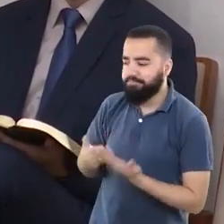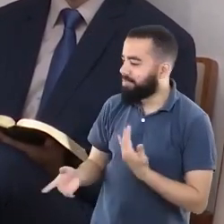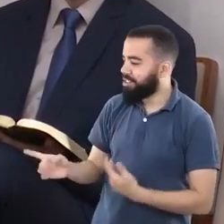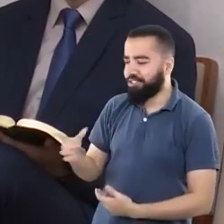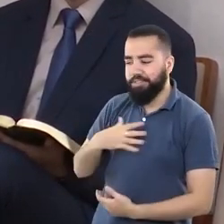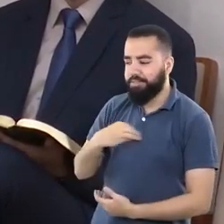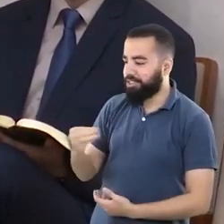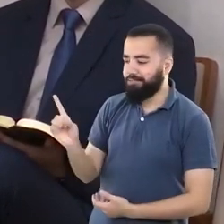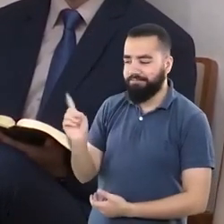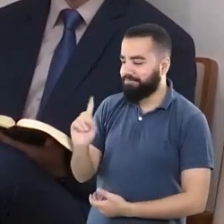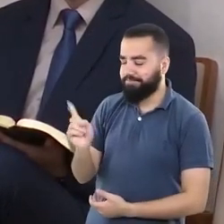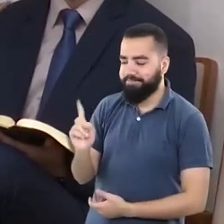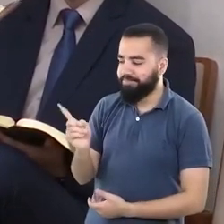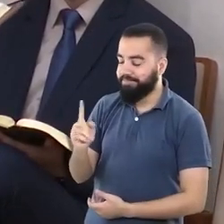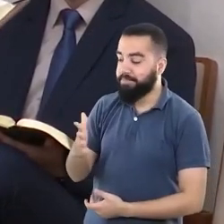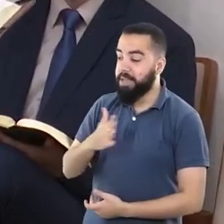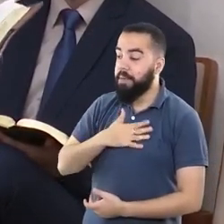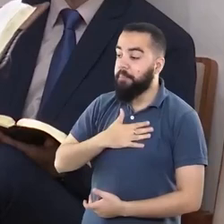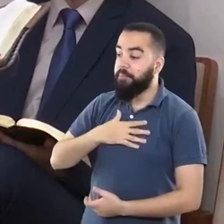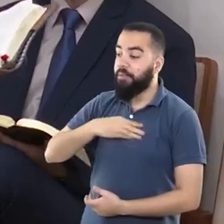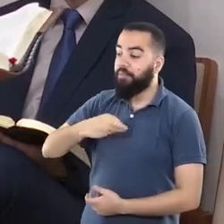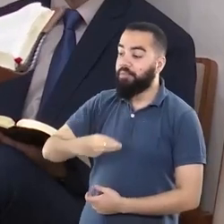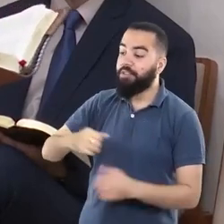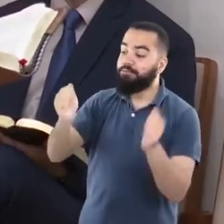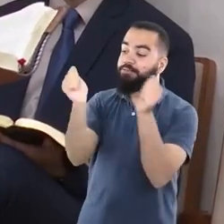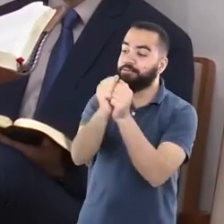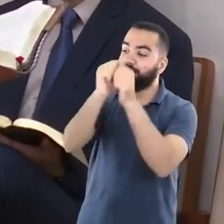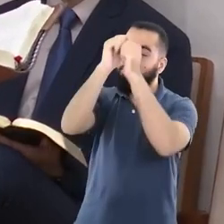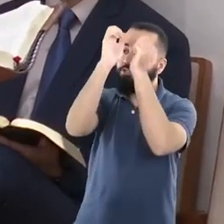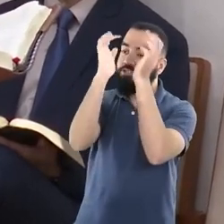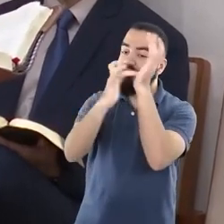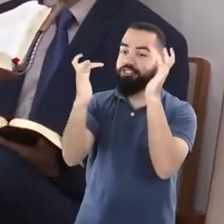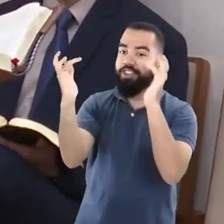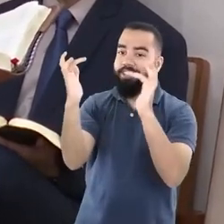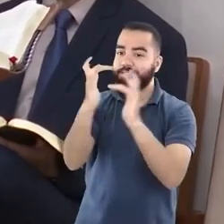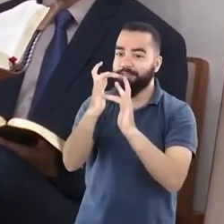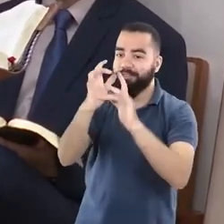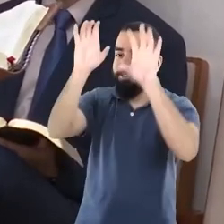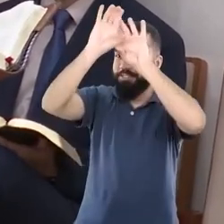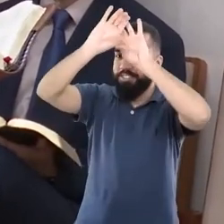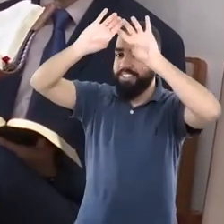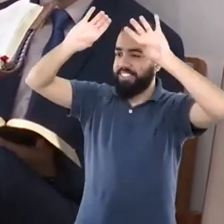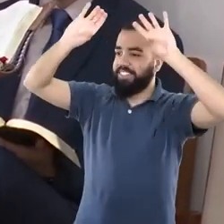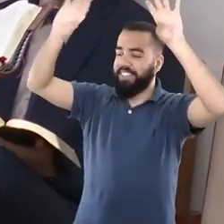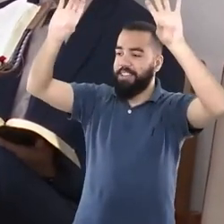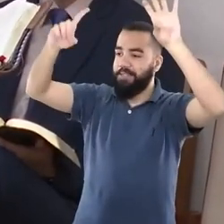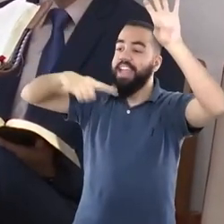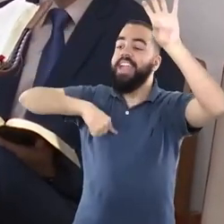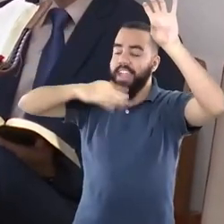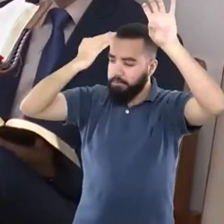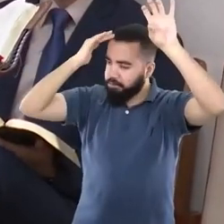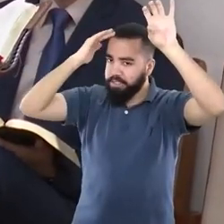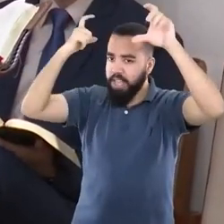sei com quem o meu filho está. Meu filho está com Jesus, meu filho está no céu. Eu não perdi meu filho.